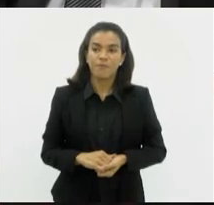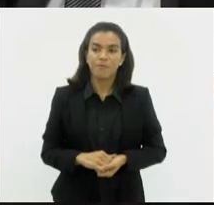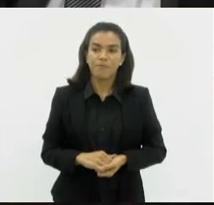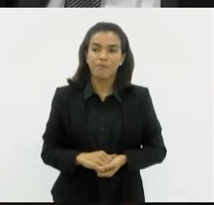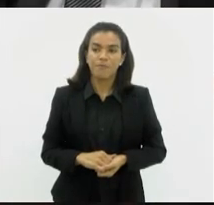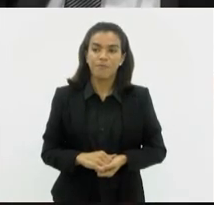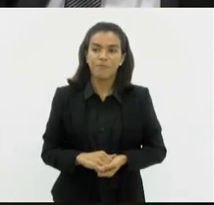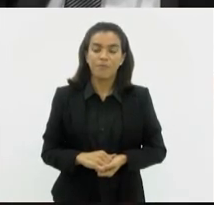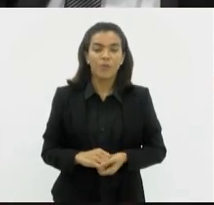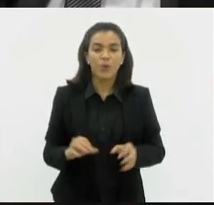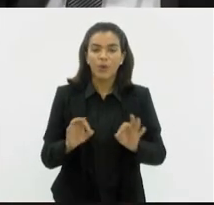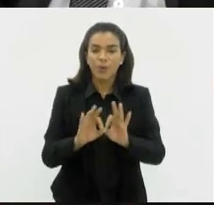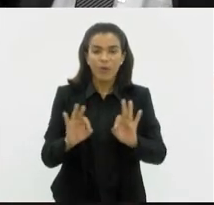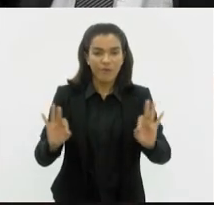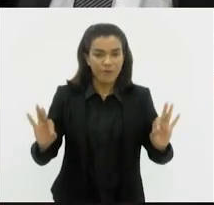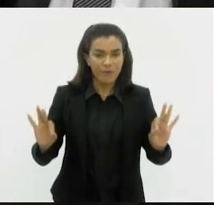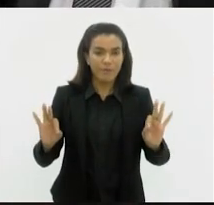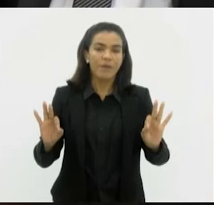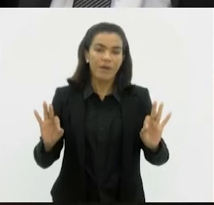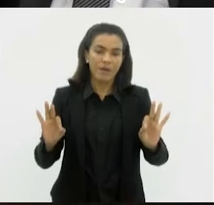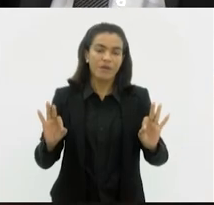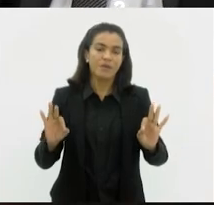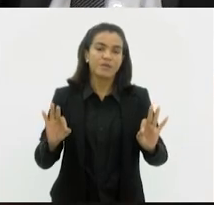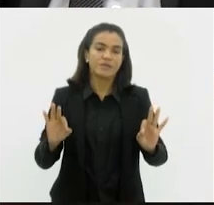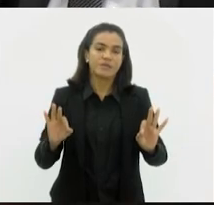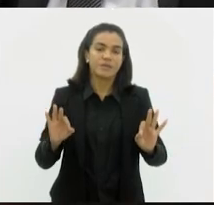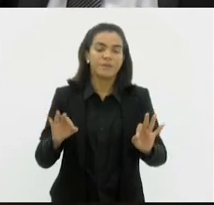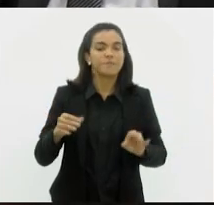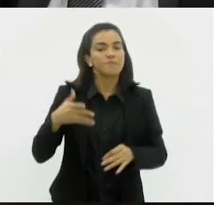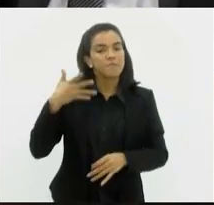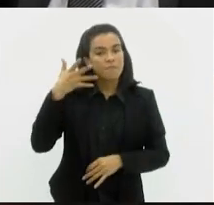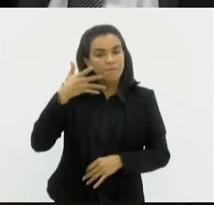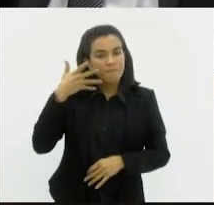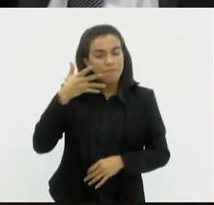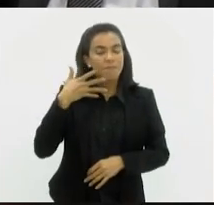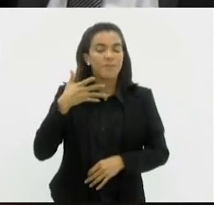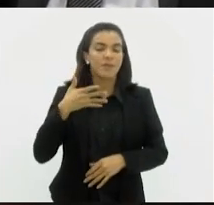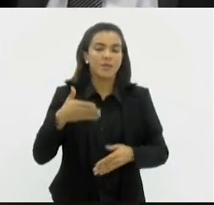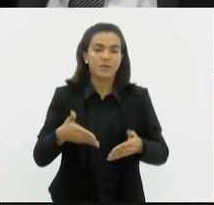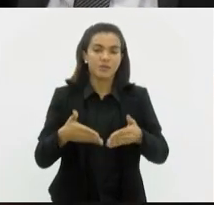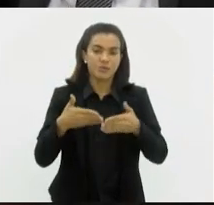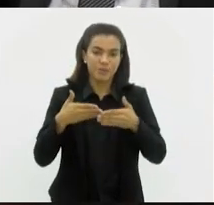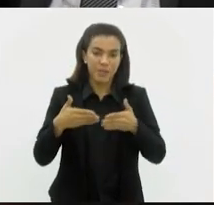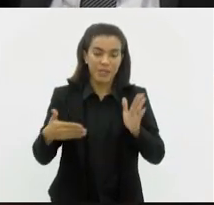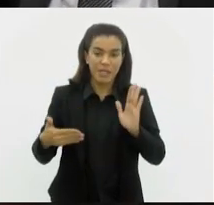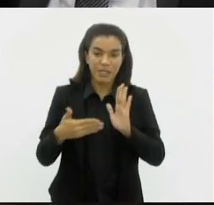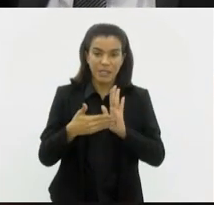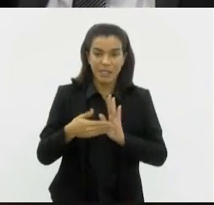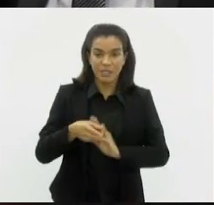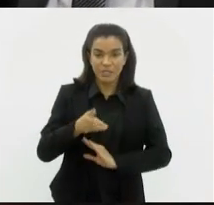Alô? Não havendo mais orador inscrito, a presidência suspende a sessão até às